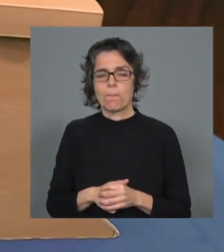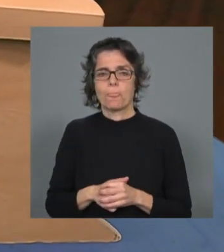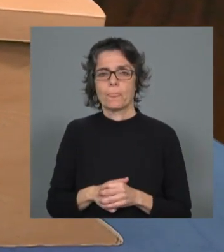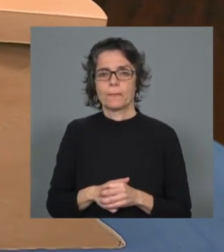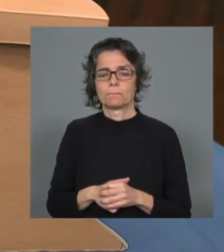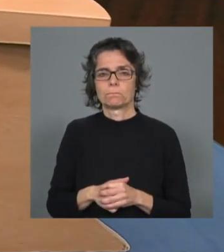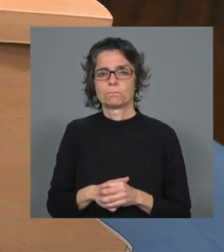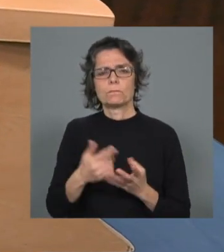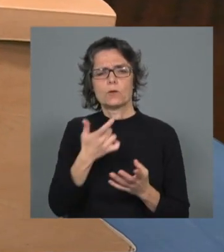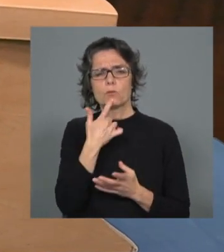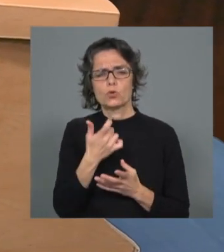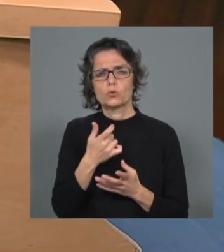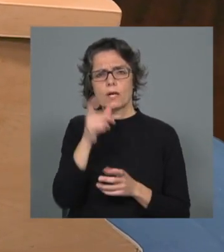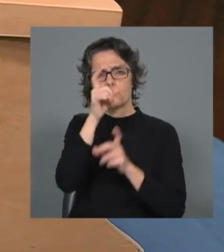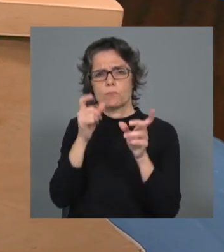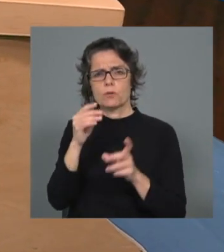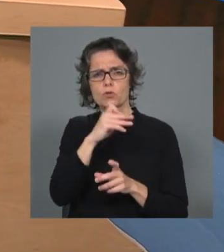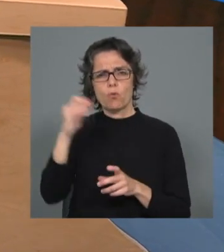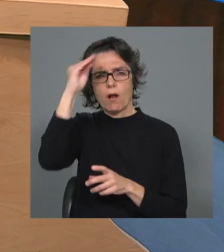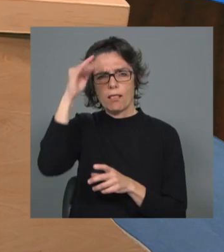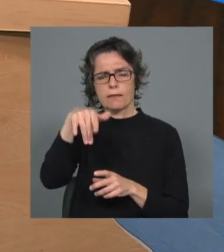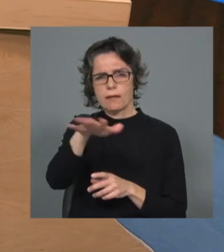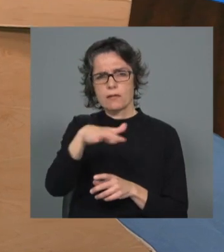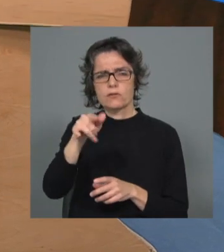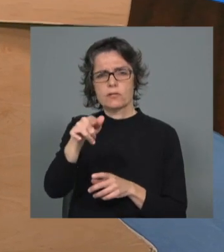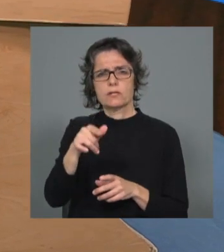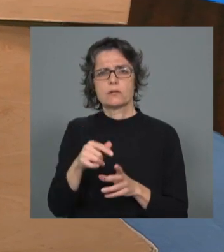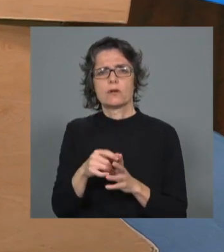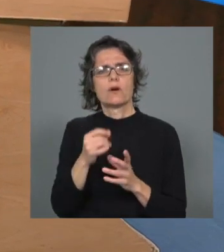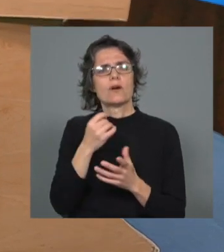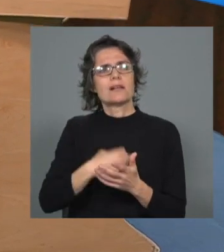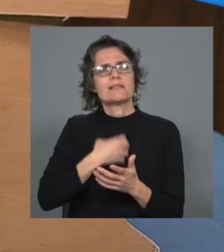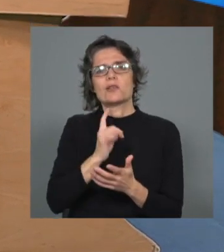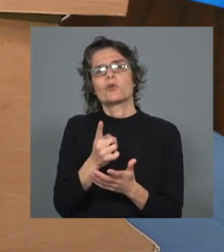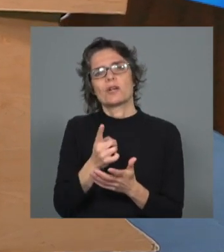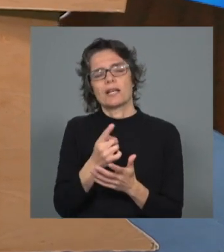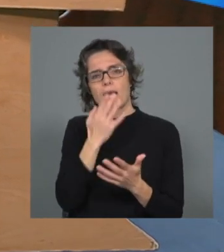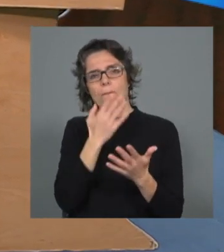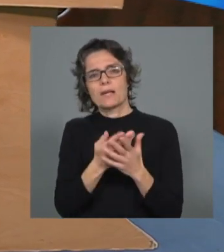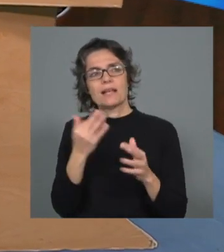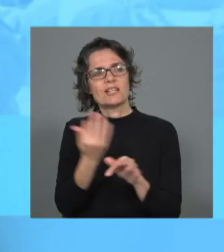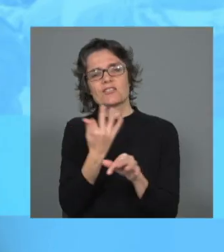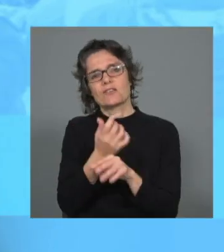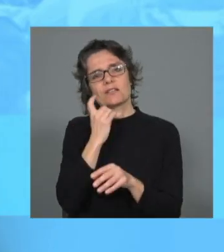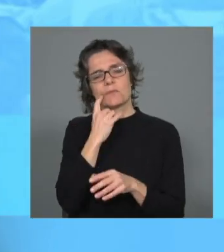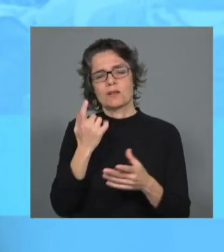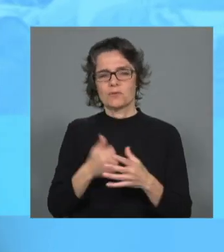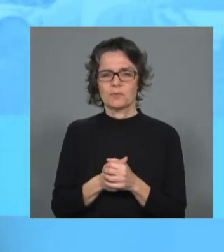forma é que os alentejanos, nomeadamente na região onde há pároco, vivem esta dimensão da ressurreição, da festa, da Páscoa.